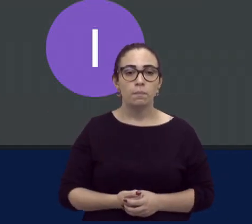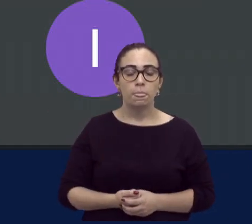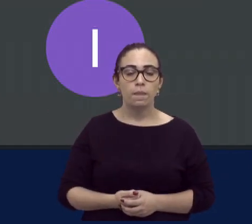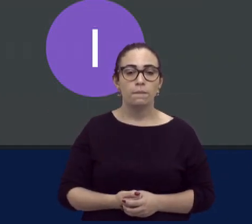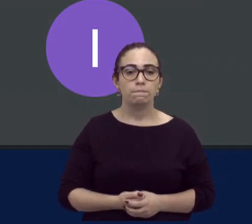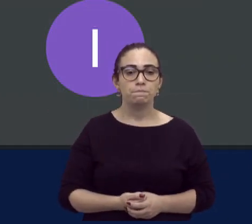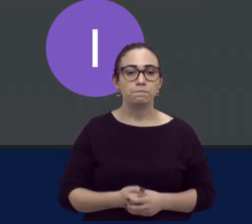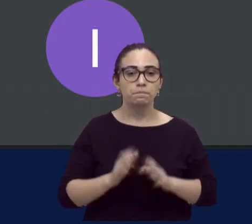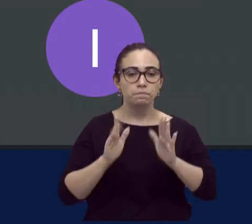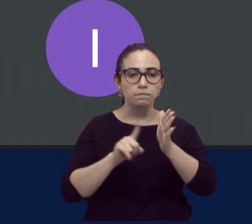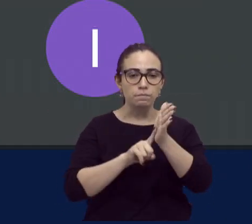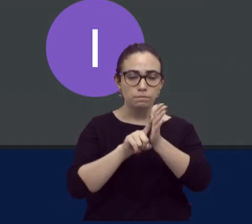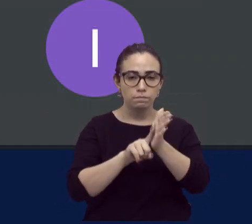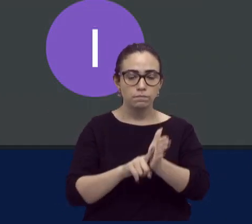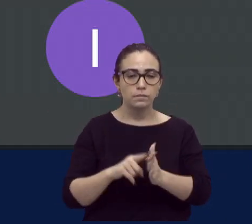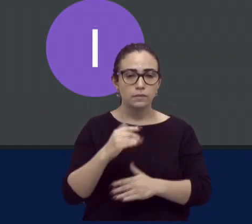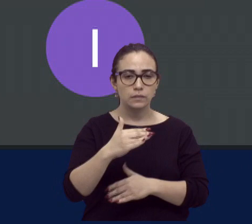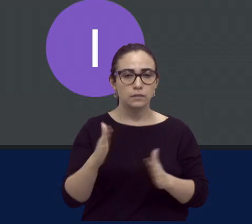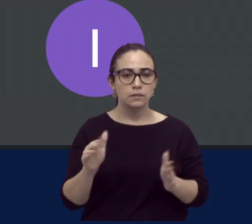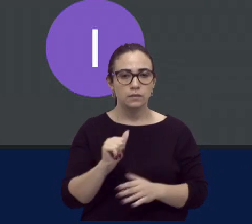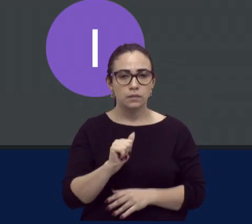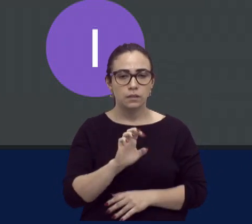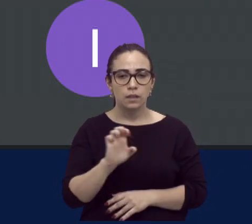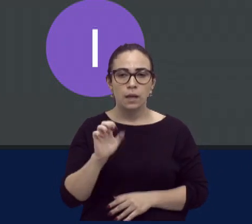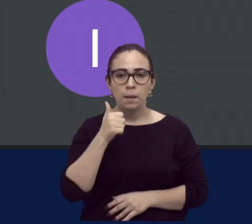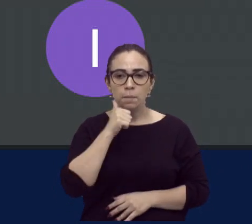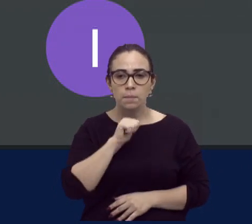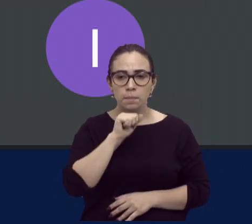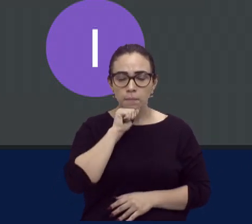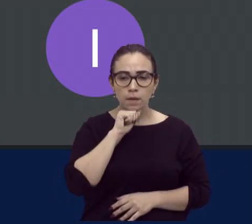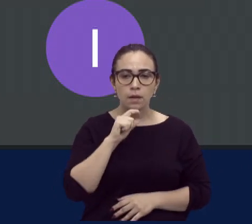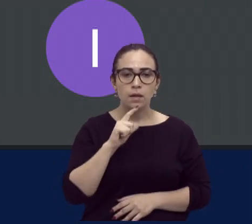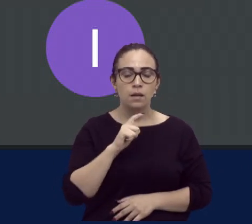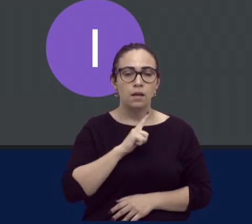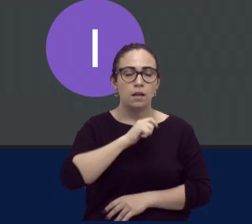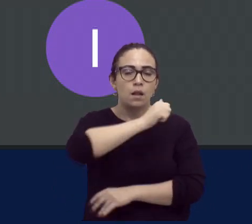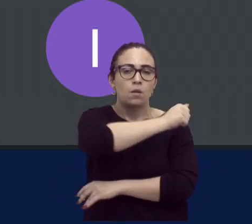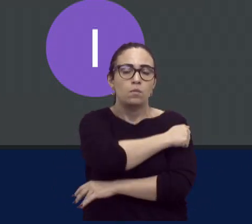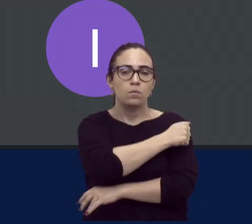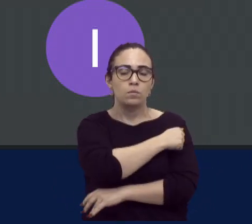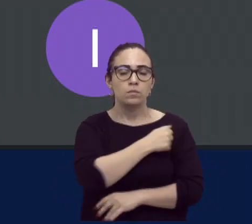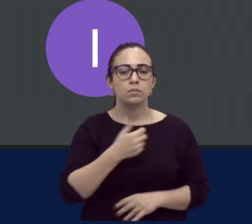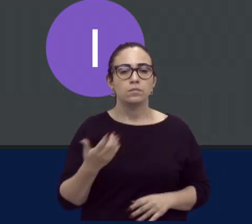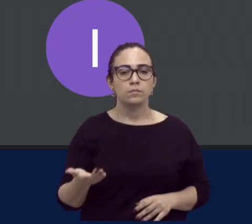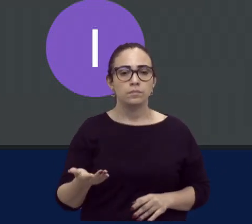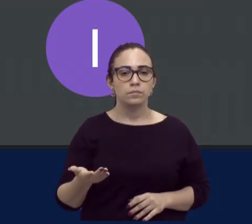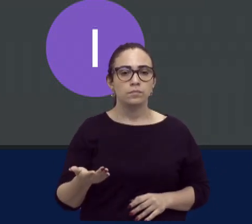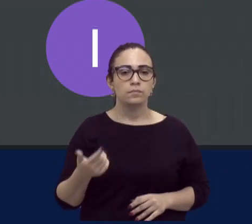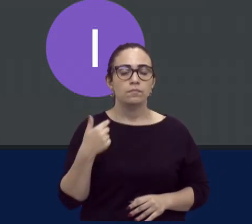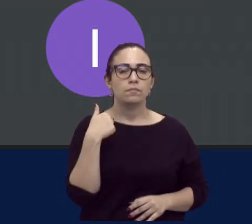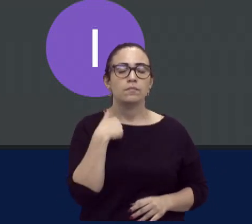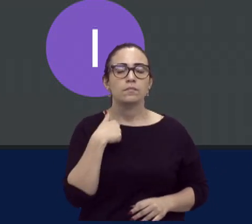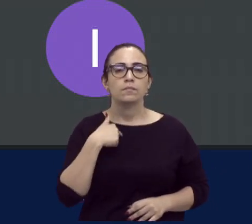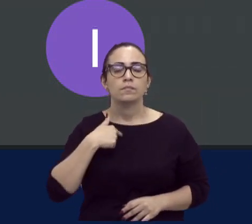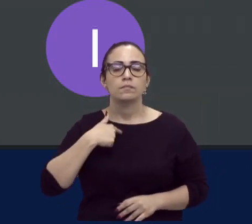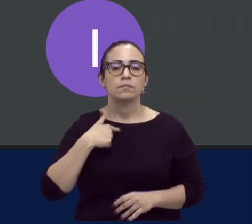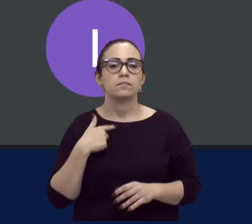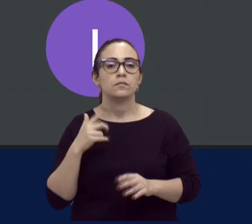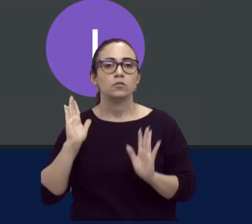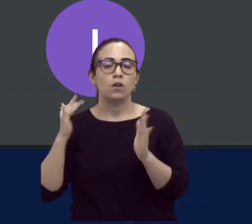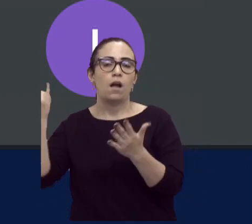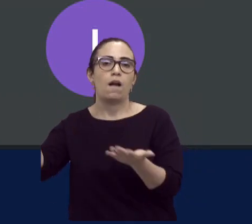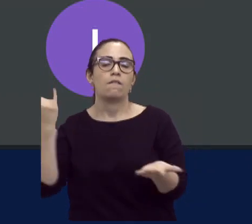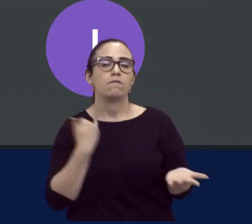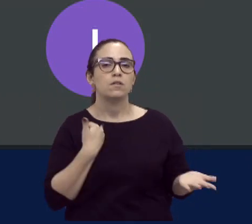anamnese da sala de AE com uma mãe de aluno. E eu fui muito